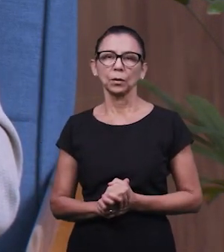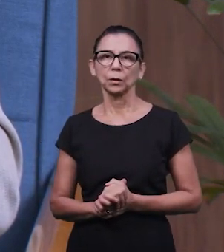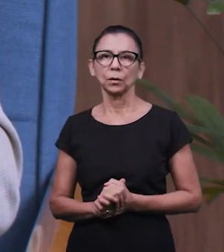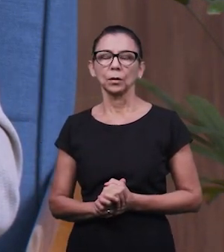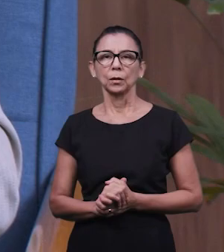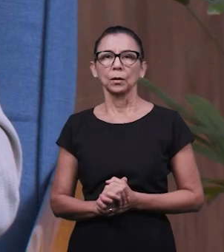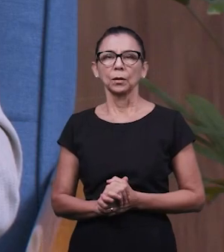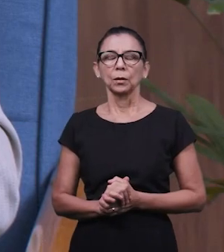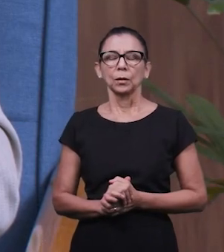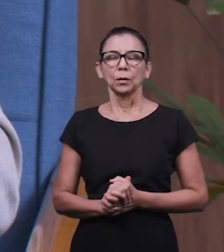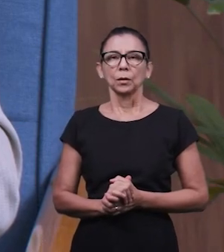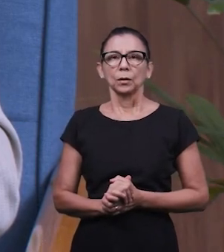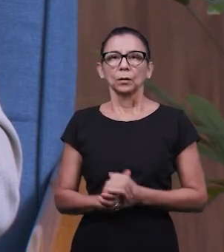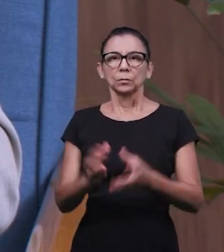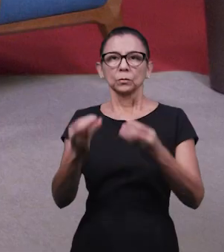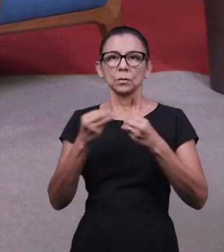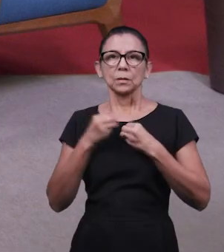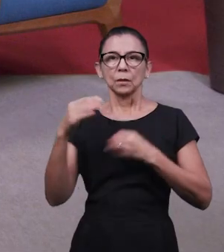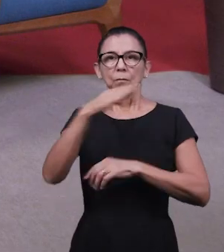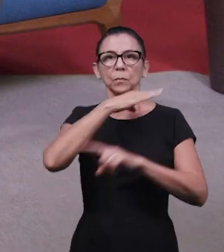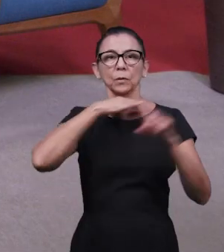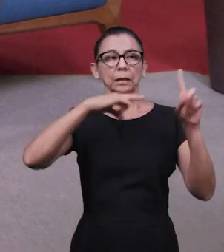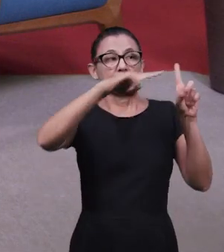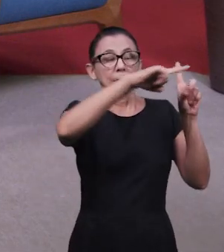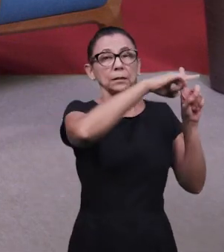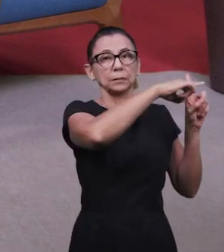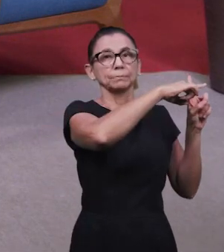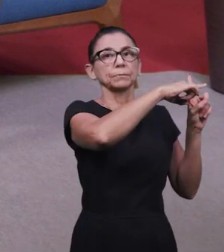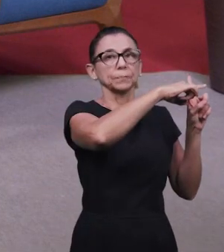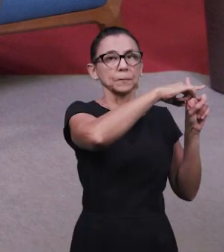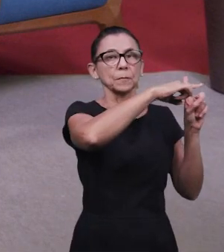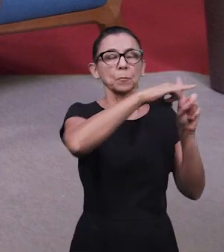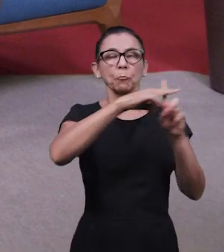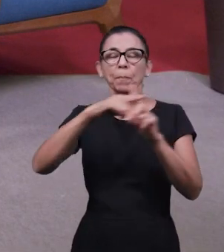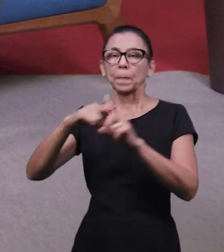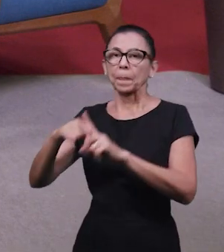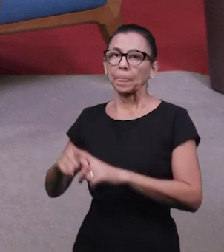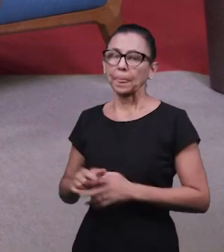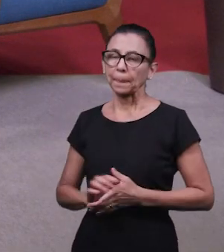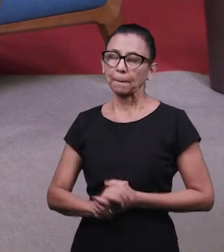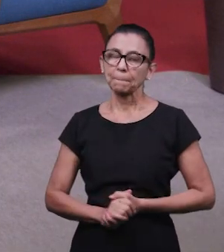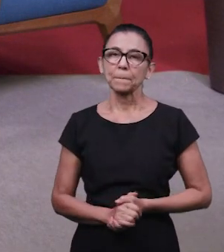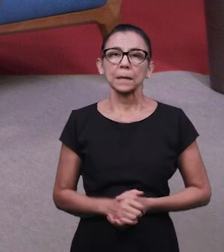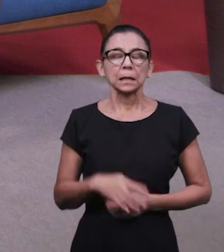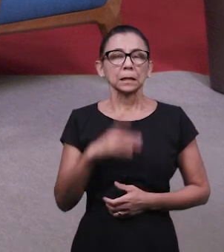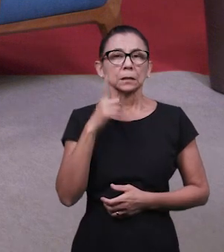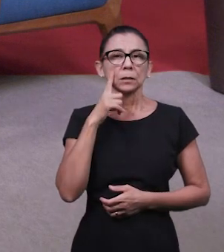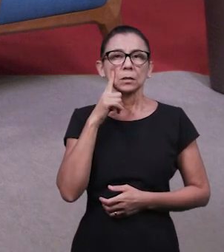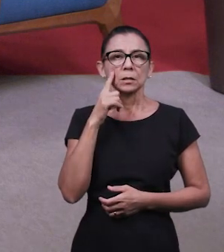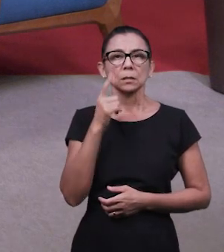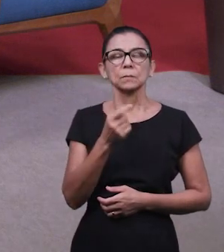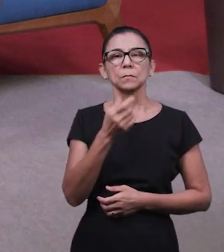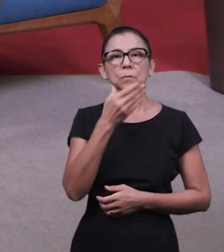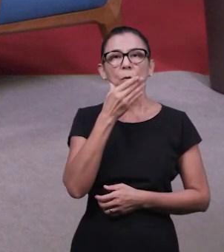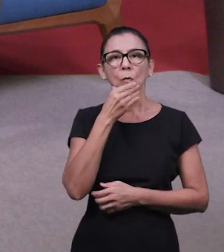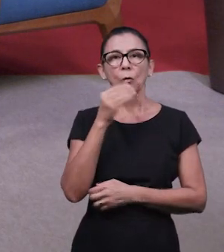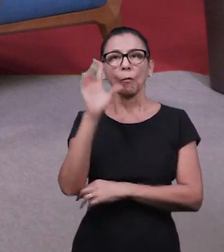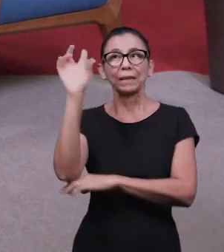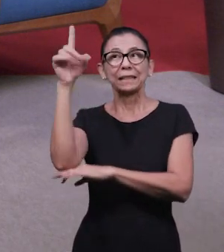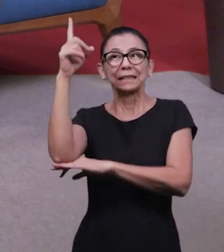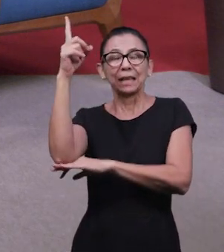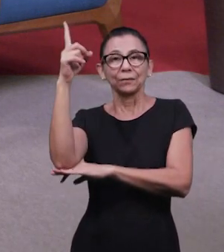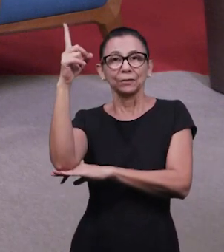para enfrentar todos os embates contra as ações do mal que se levantam para se opor à salvação que nos